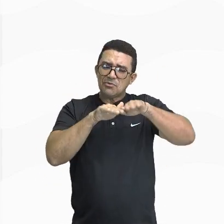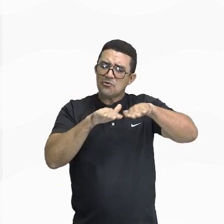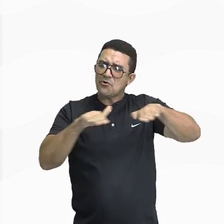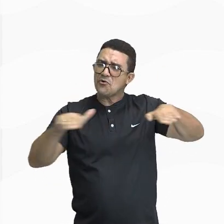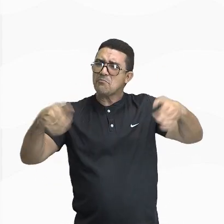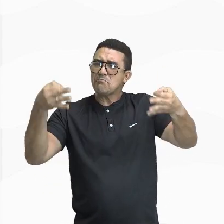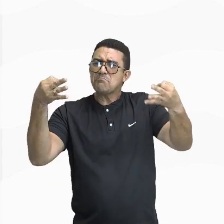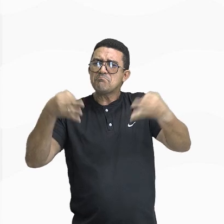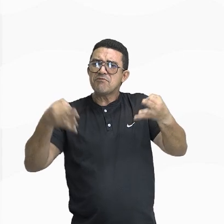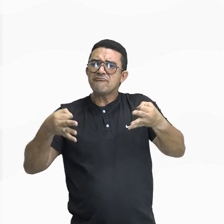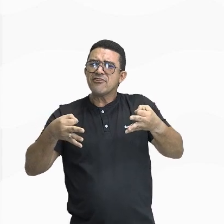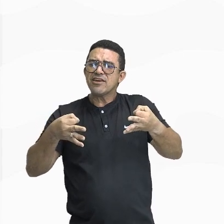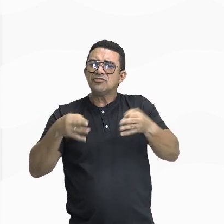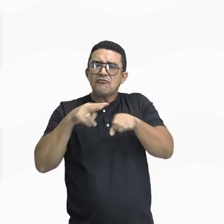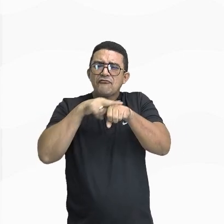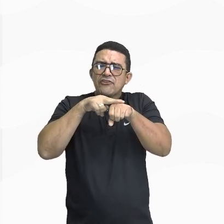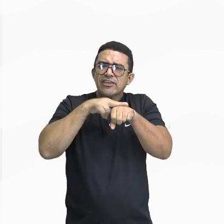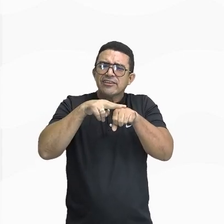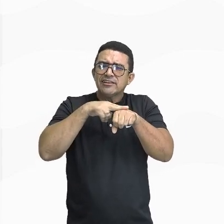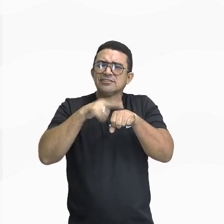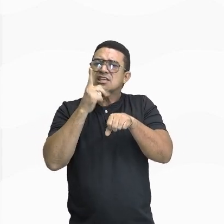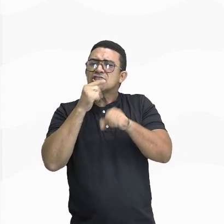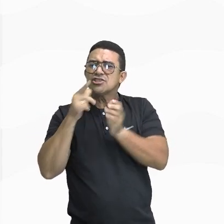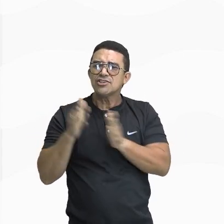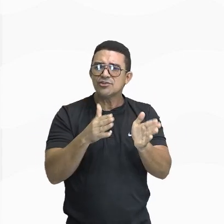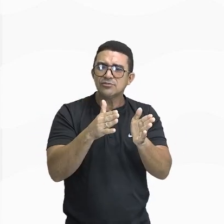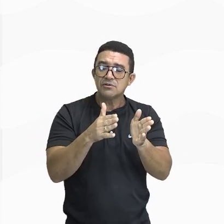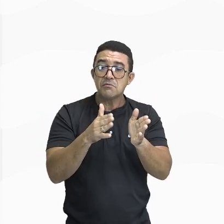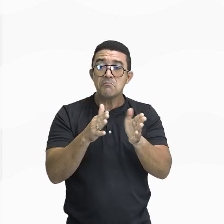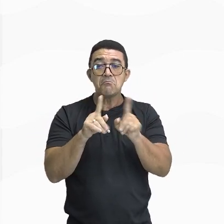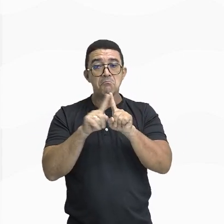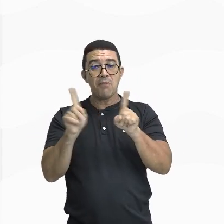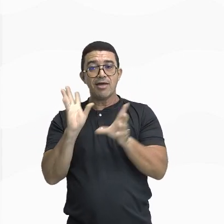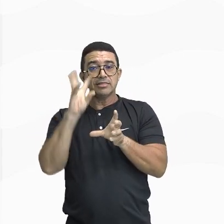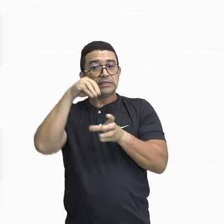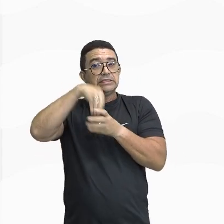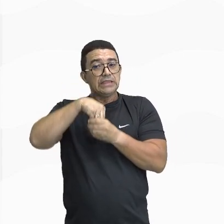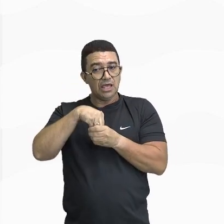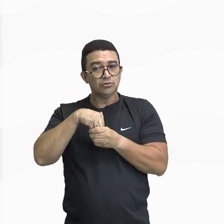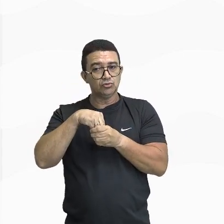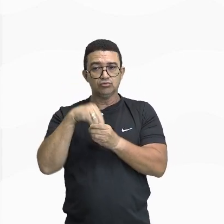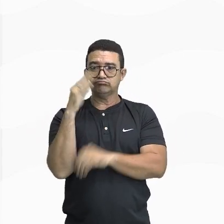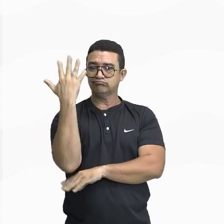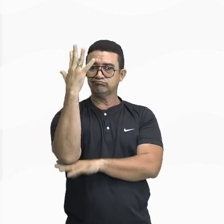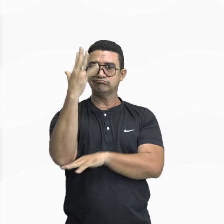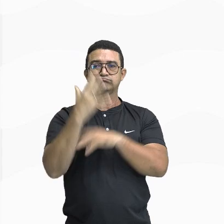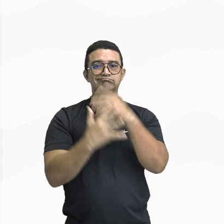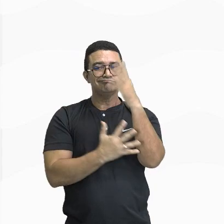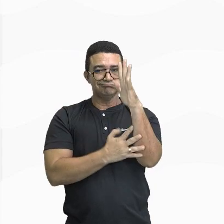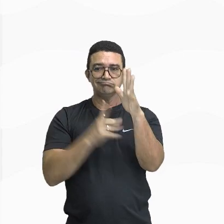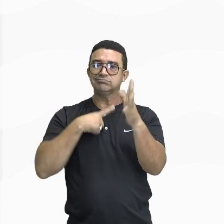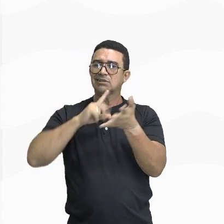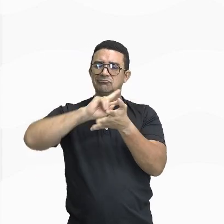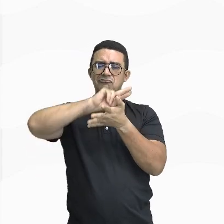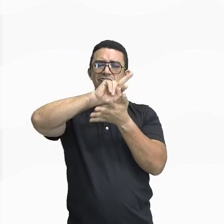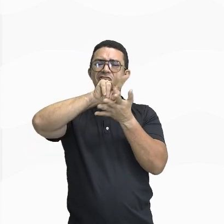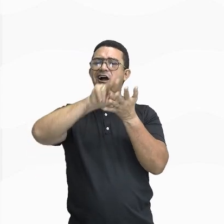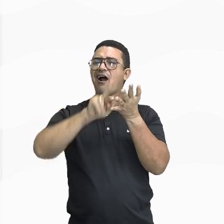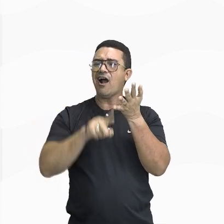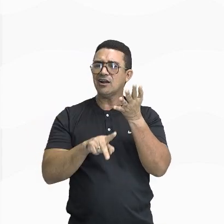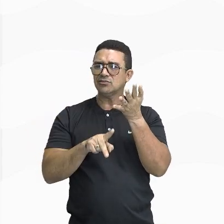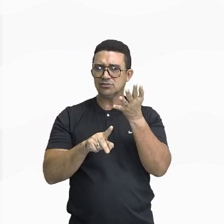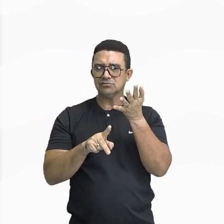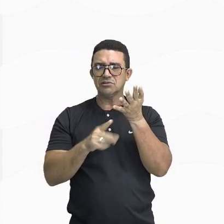correm, mas dentro dessa floresta existe uma gama infinita de vida, não só